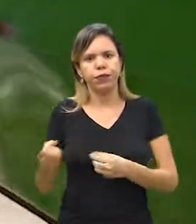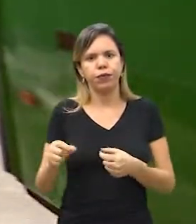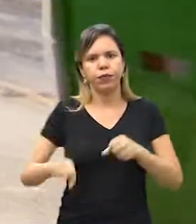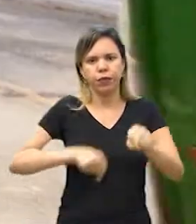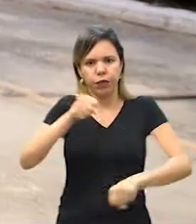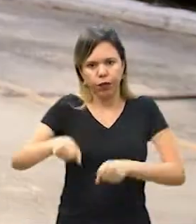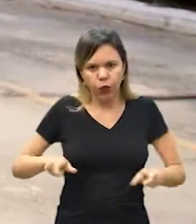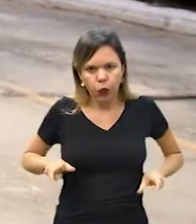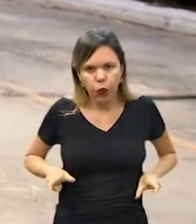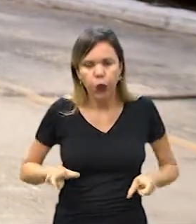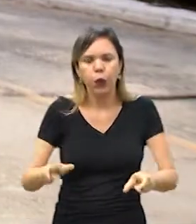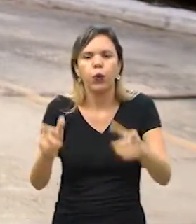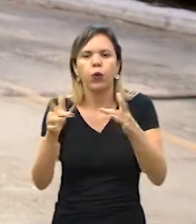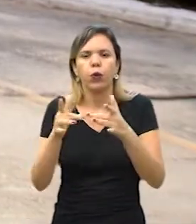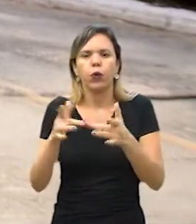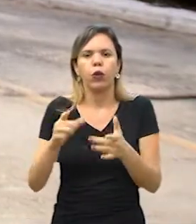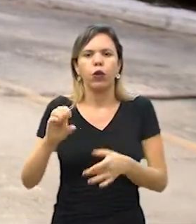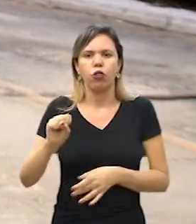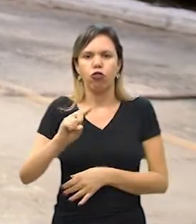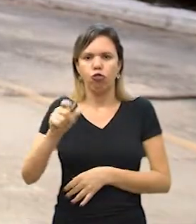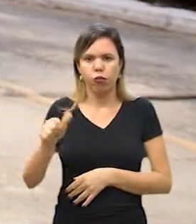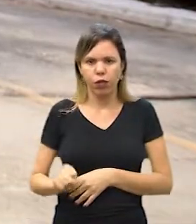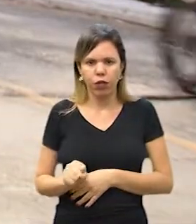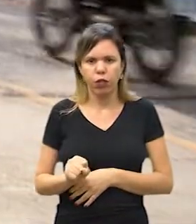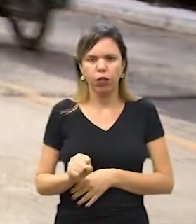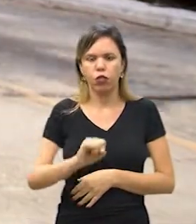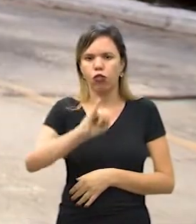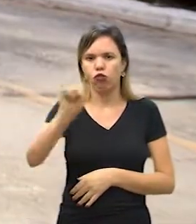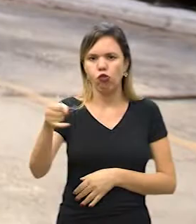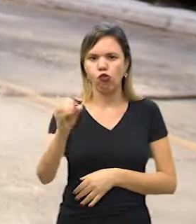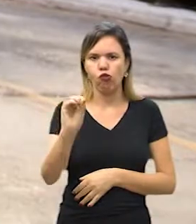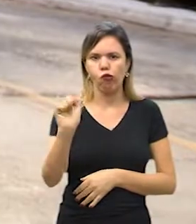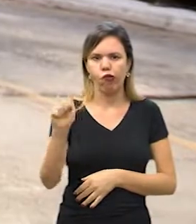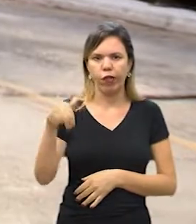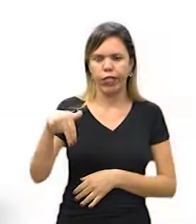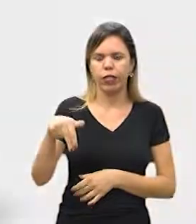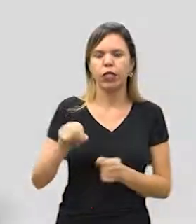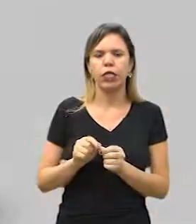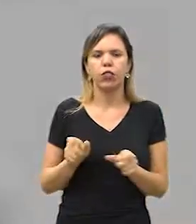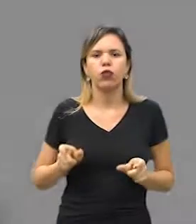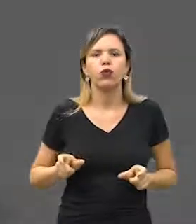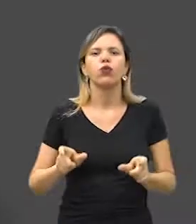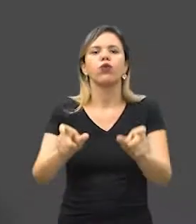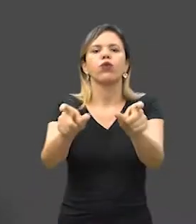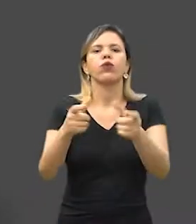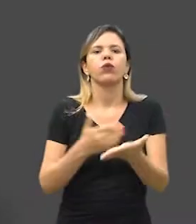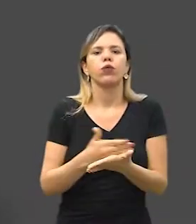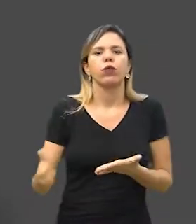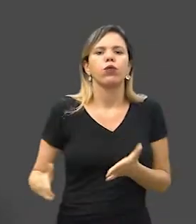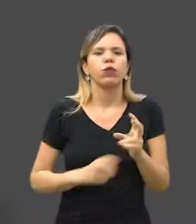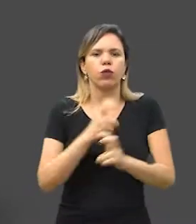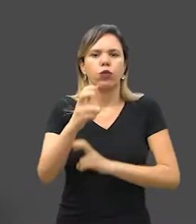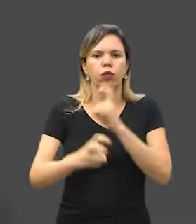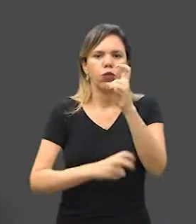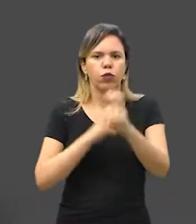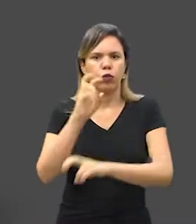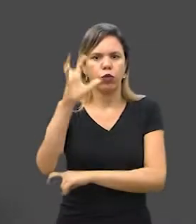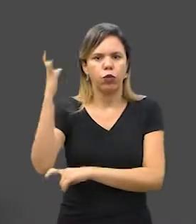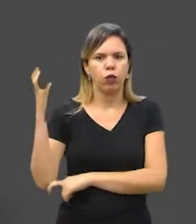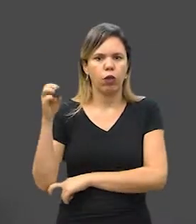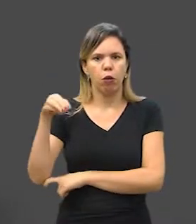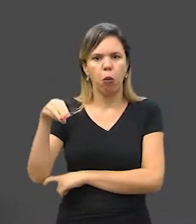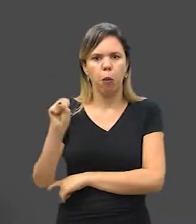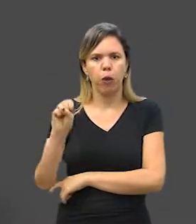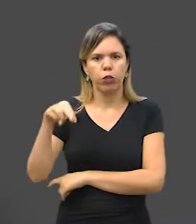de uma ciclovia de acesso aos distritos de Sousas e Joaquim Egídio o trecho teria início no parque ecológico